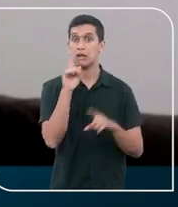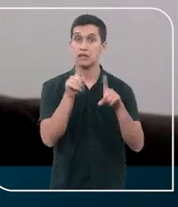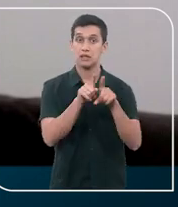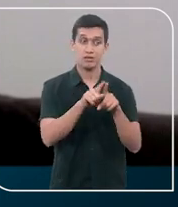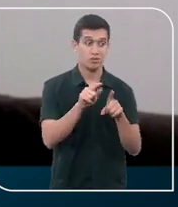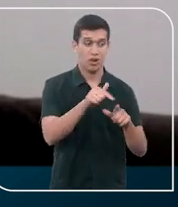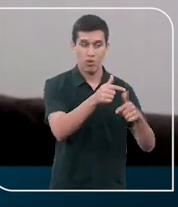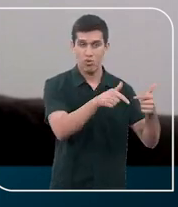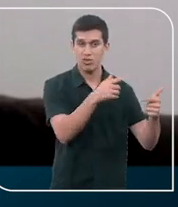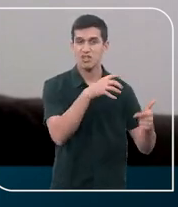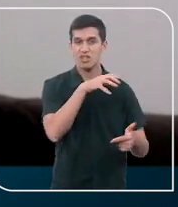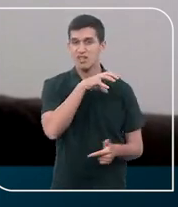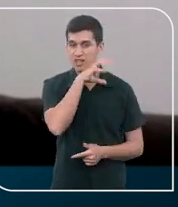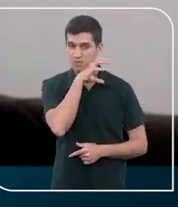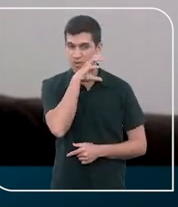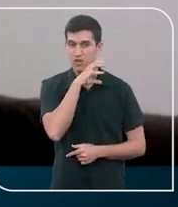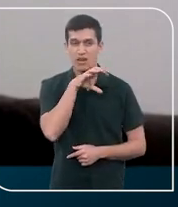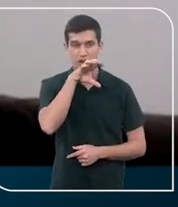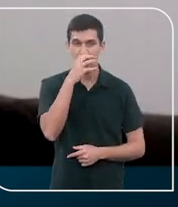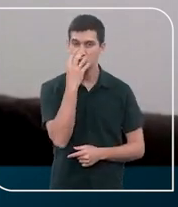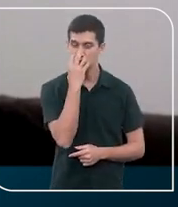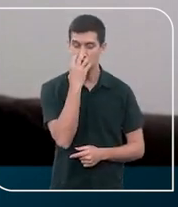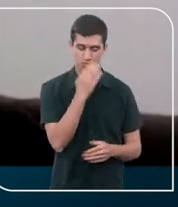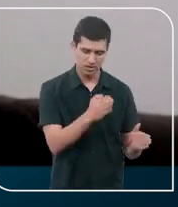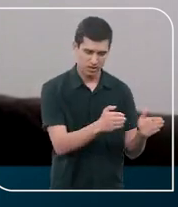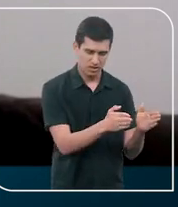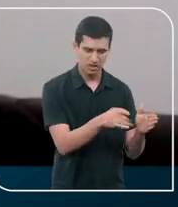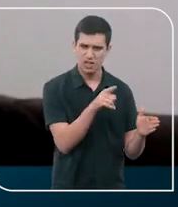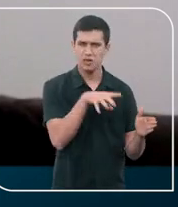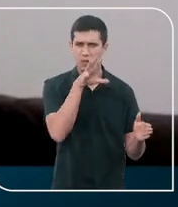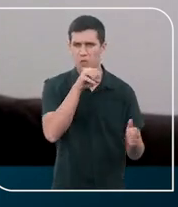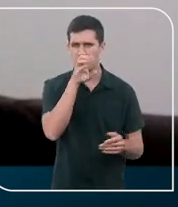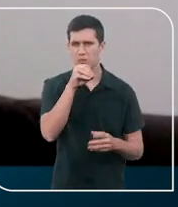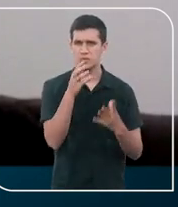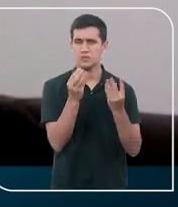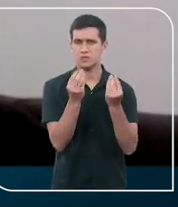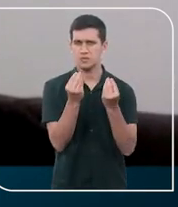sossego dos demais proprietários. E também seria legal a gente trazer